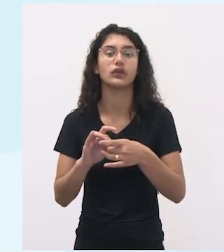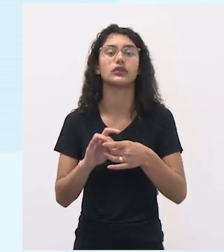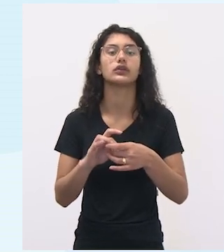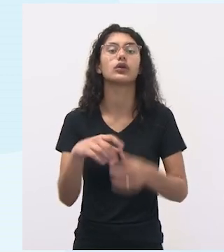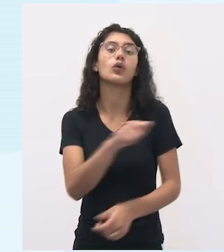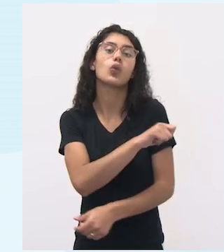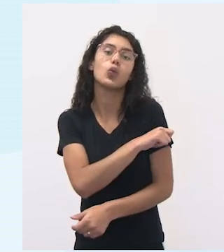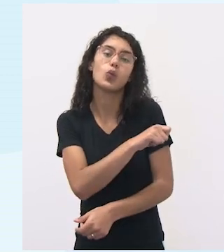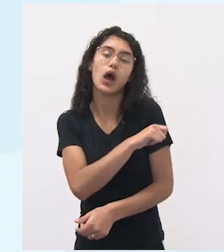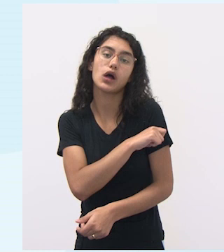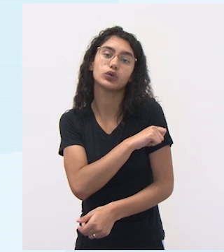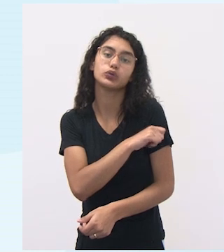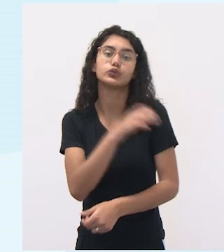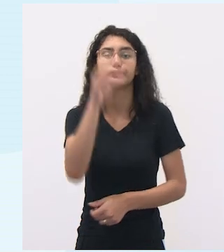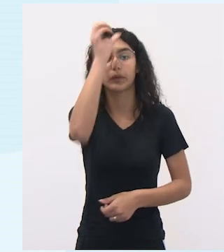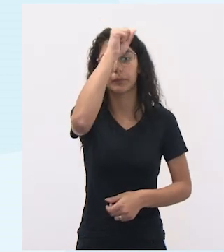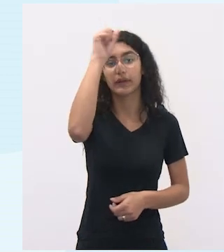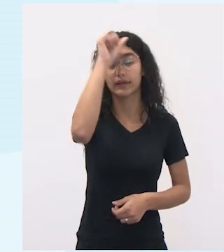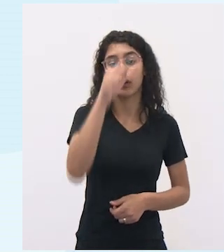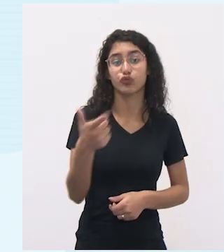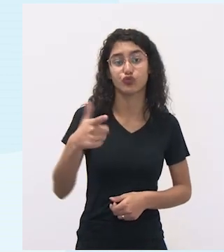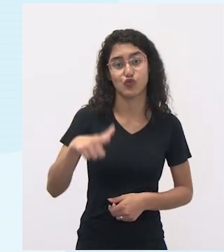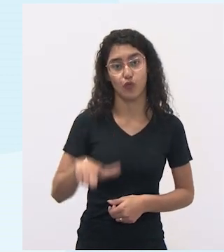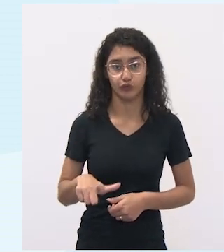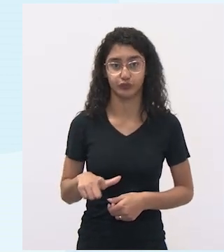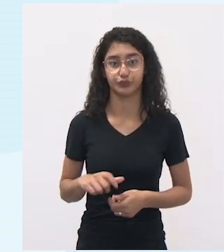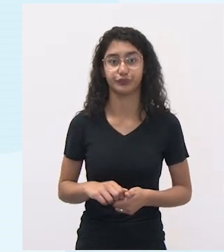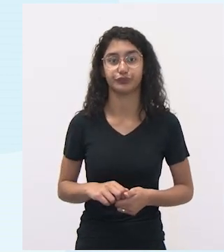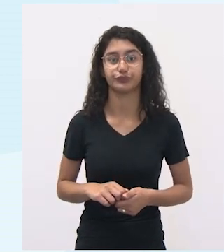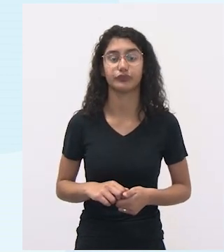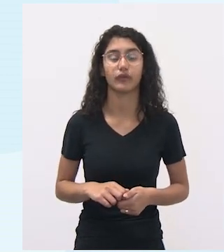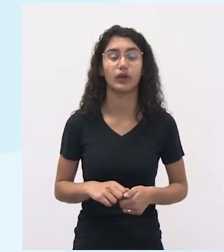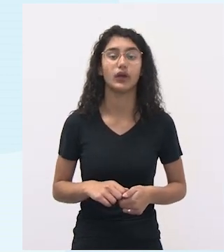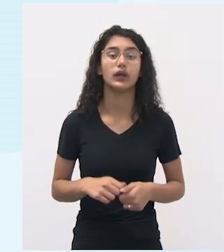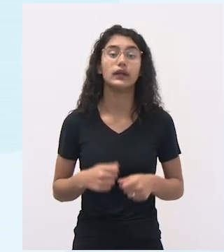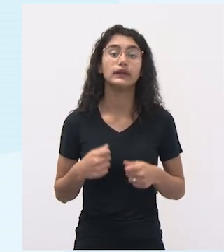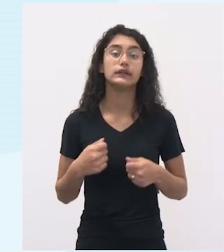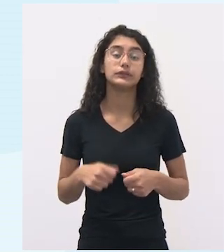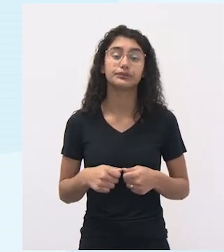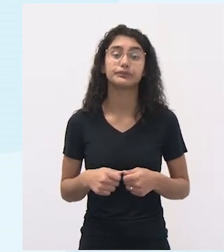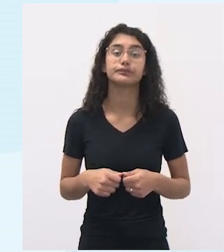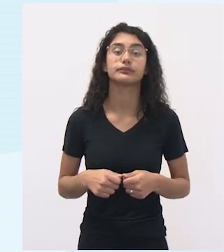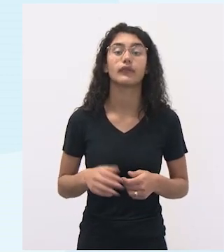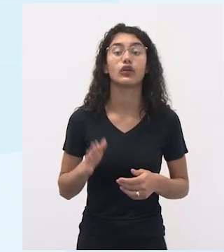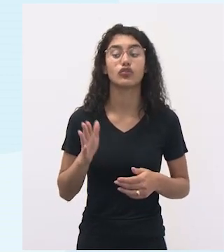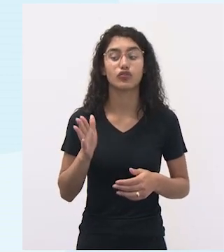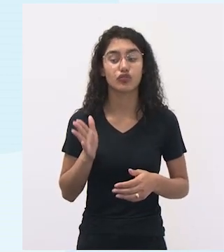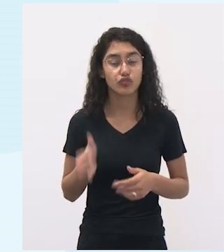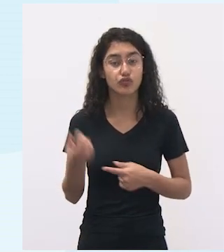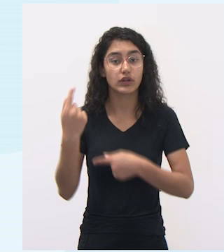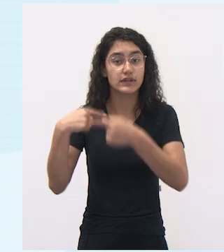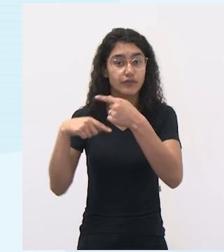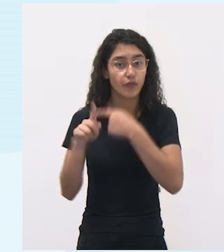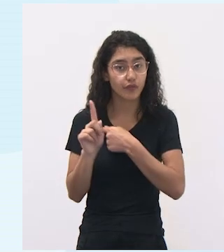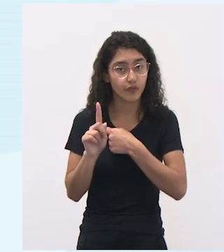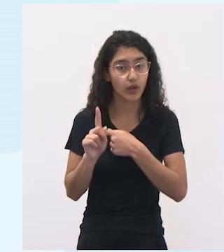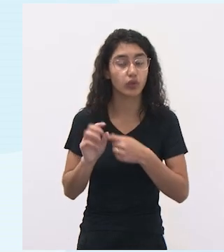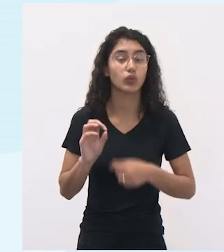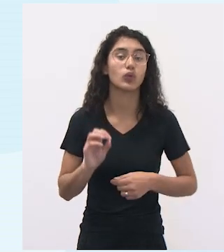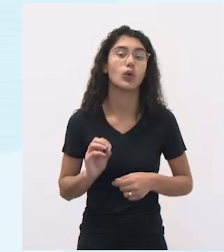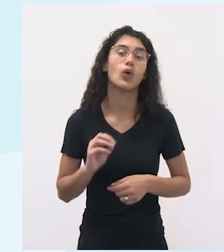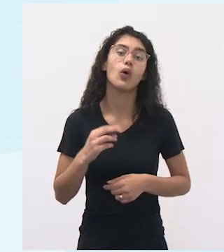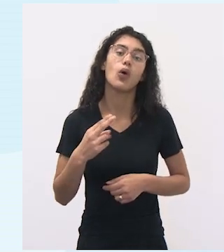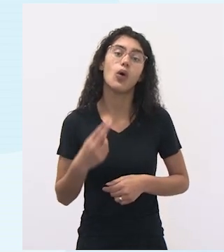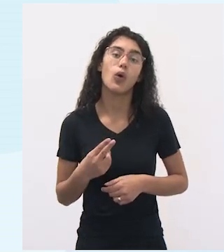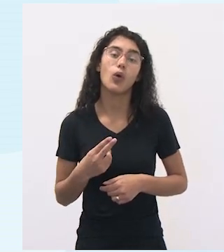voltar para o contexto de aprendizagem, seja avançando nas aprendizagens que ele já tem, os domínios que ele já tem, como